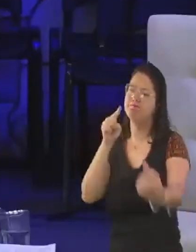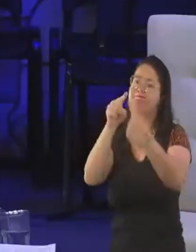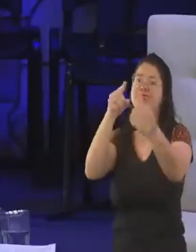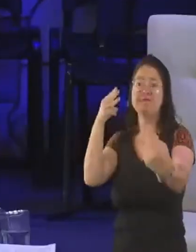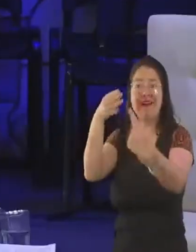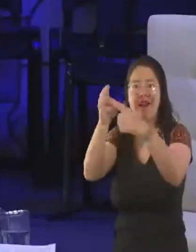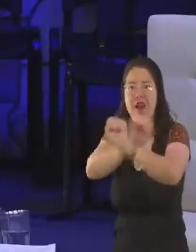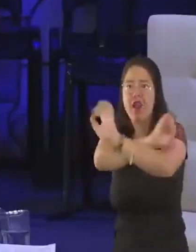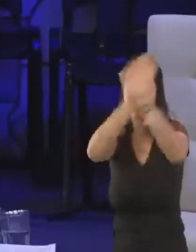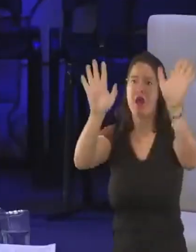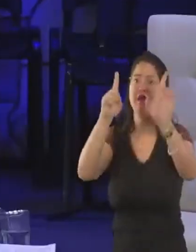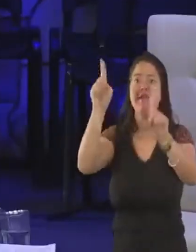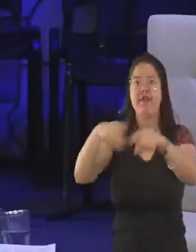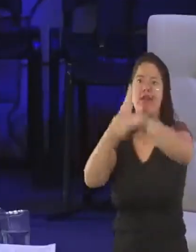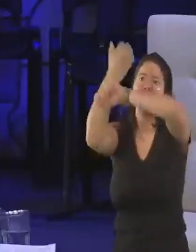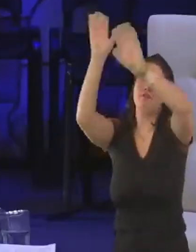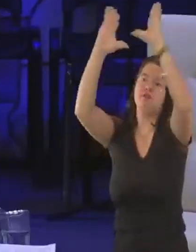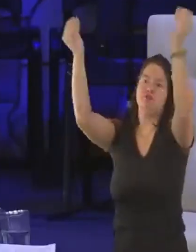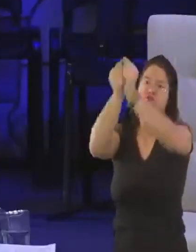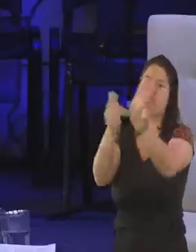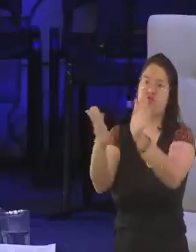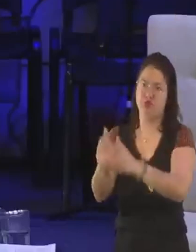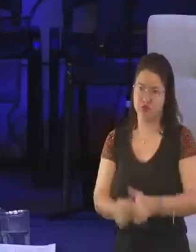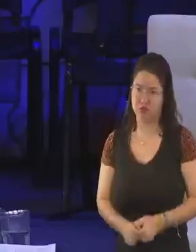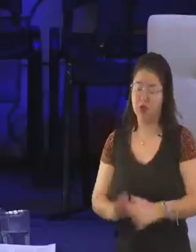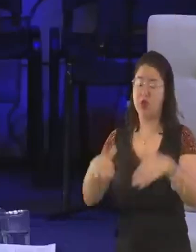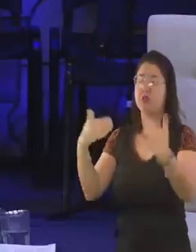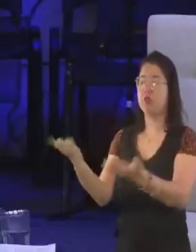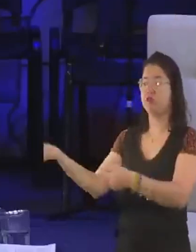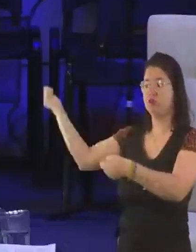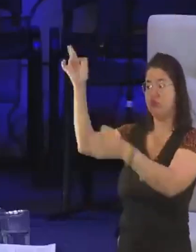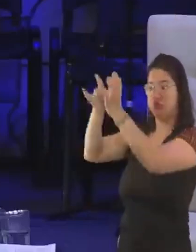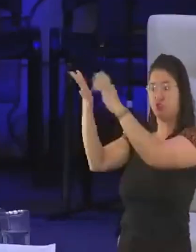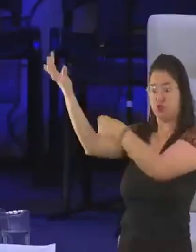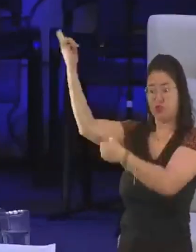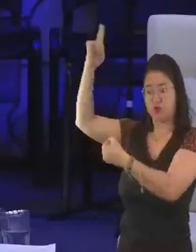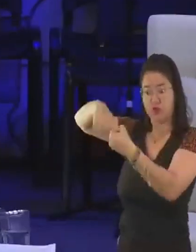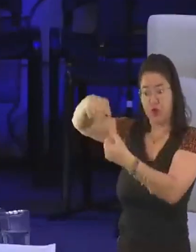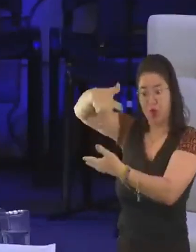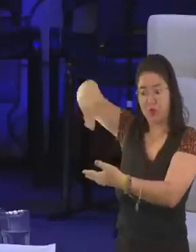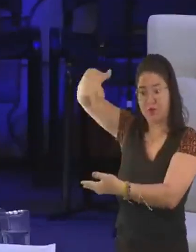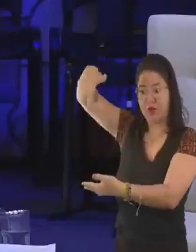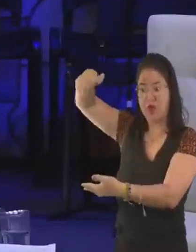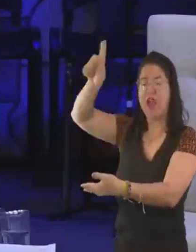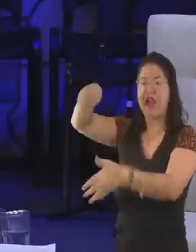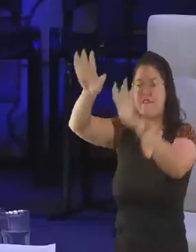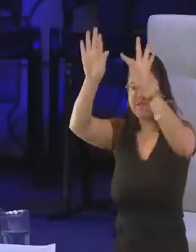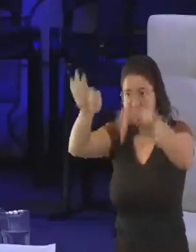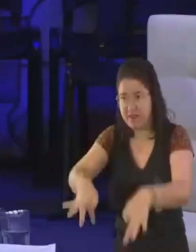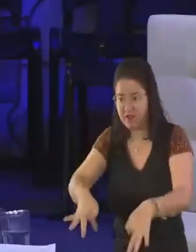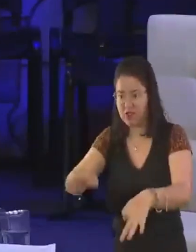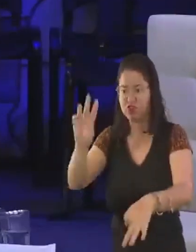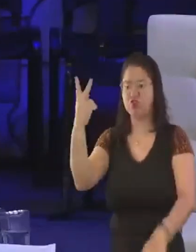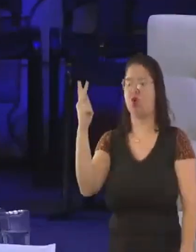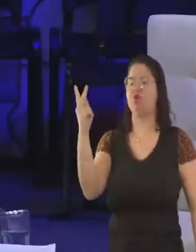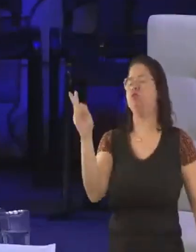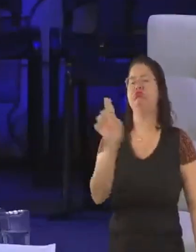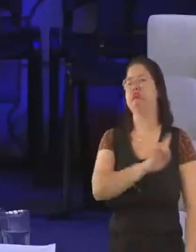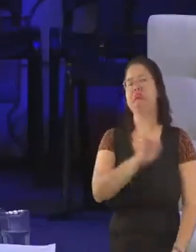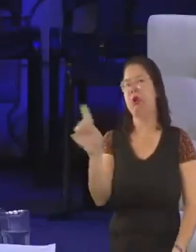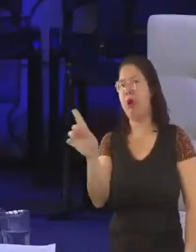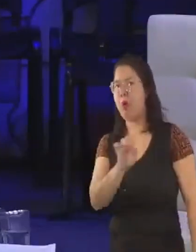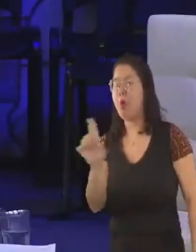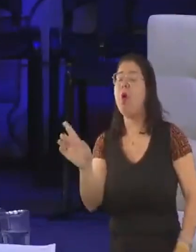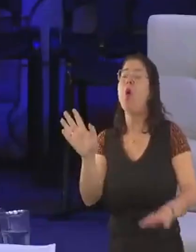irmãos, a ascensão de Jesus não foi o fim da história. Lembre-se os discípulos, quando